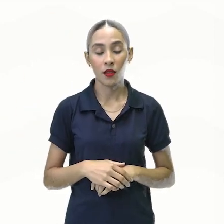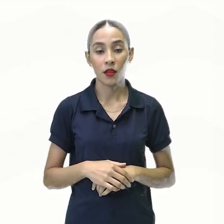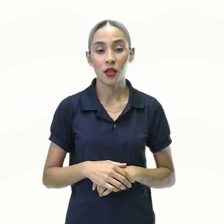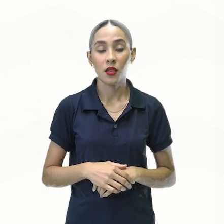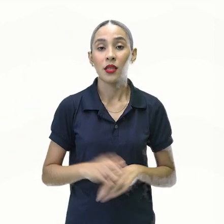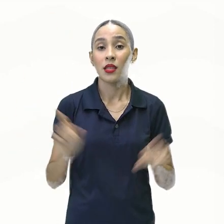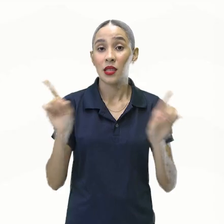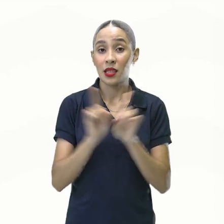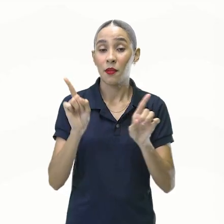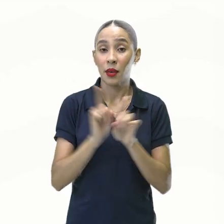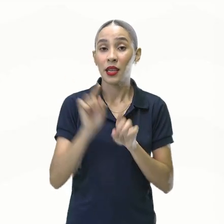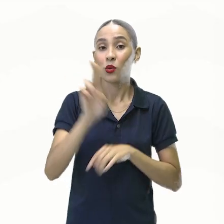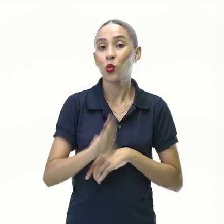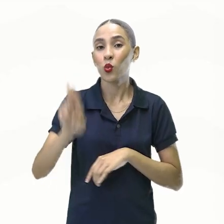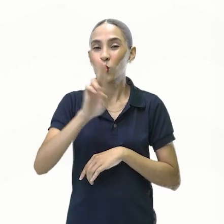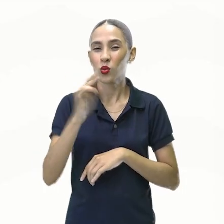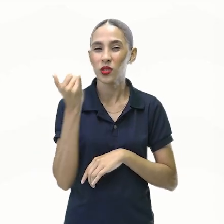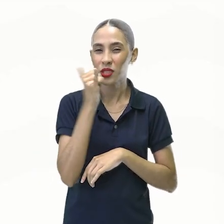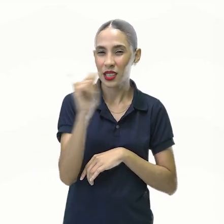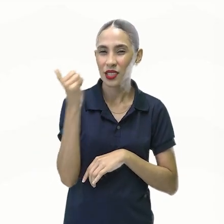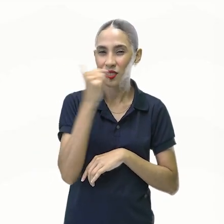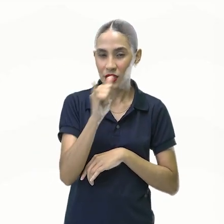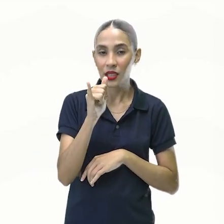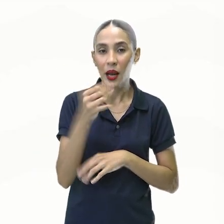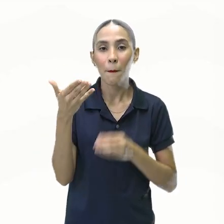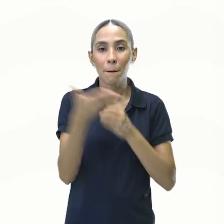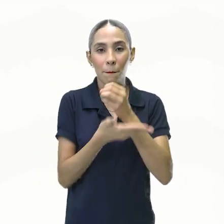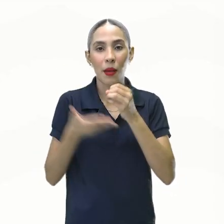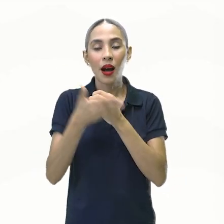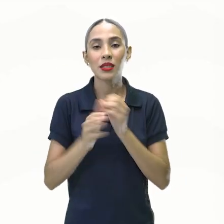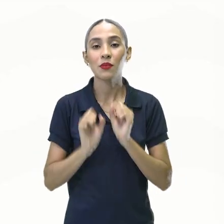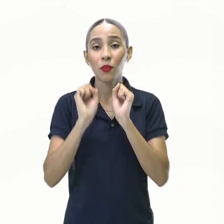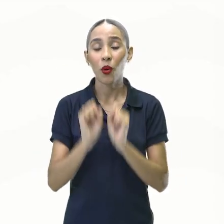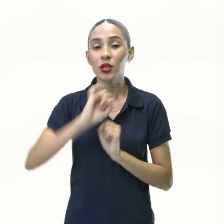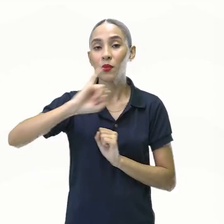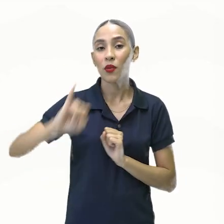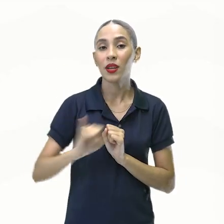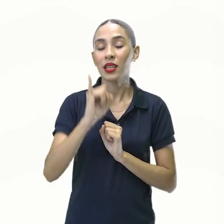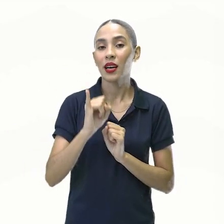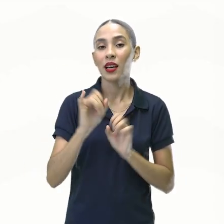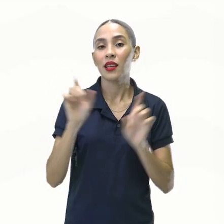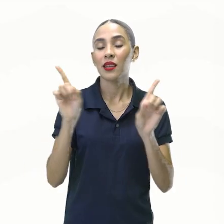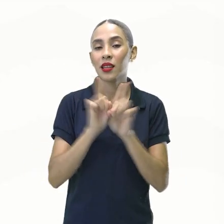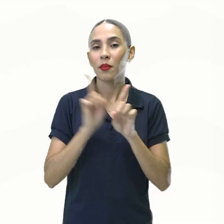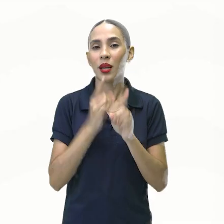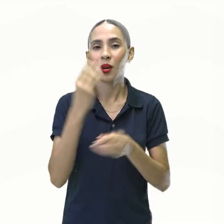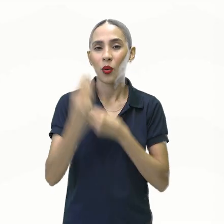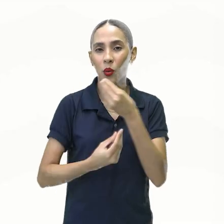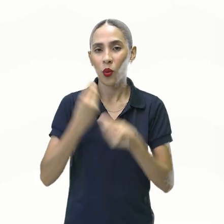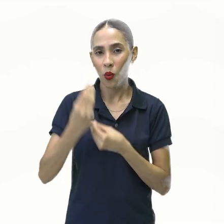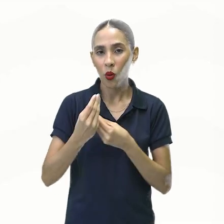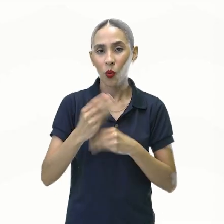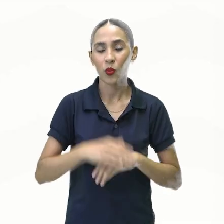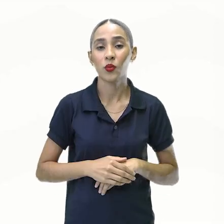Essa fonte de energia, ela pode ser aproveitada de forma